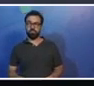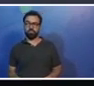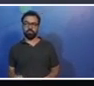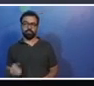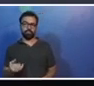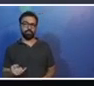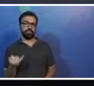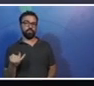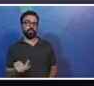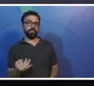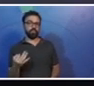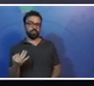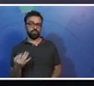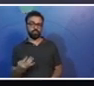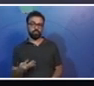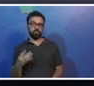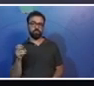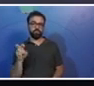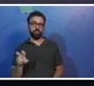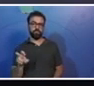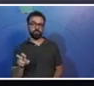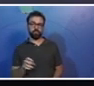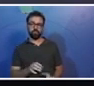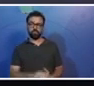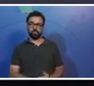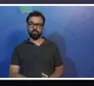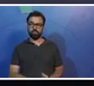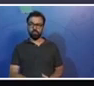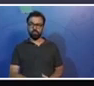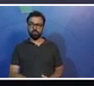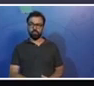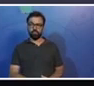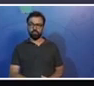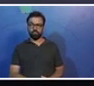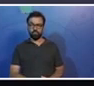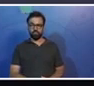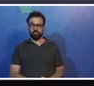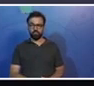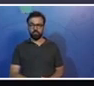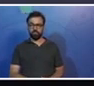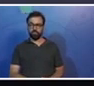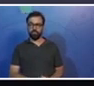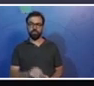2, 3, 4, 5. 5 segundos aí.